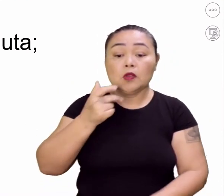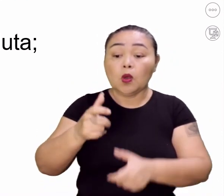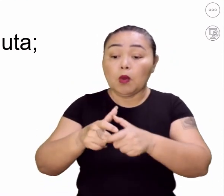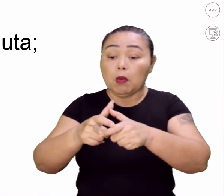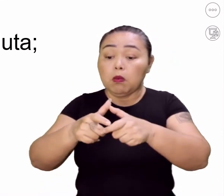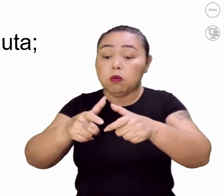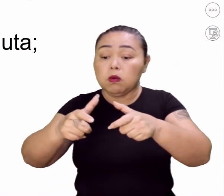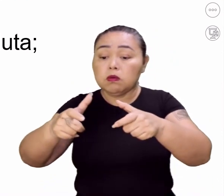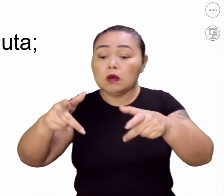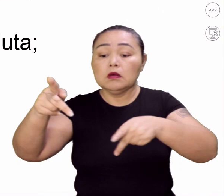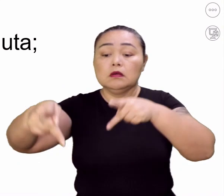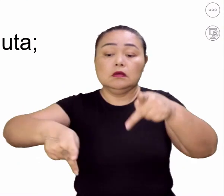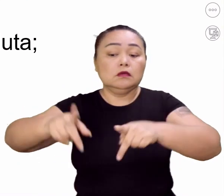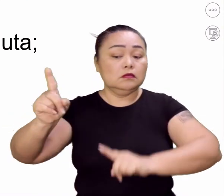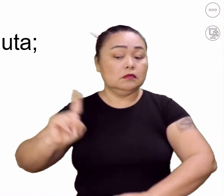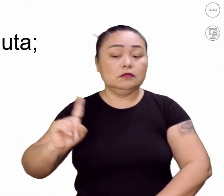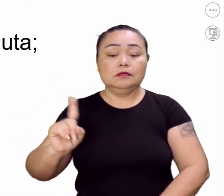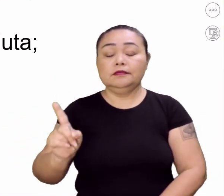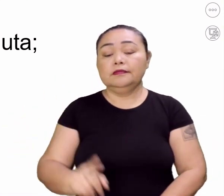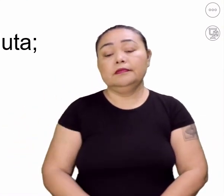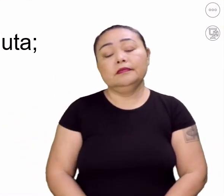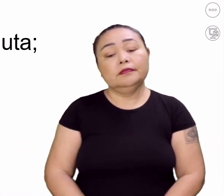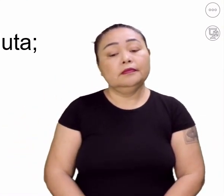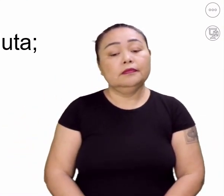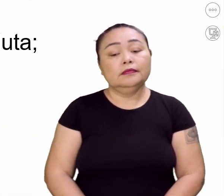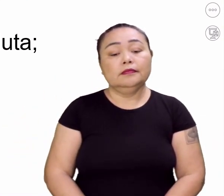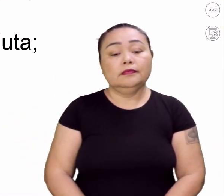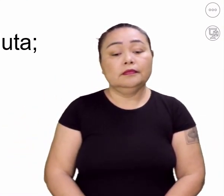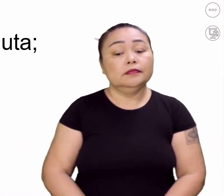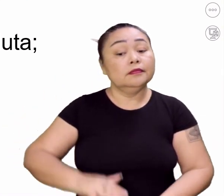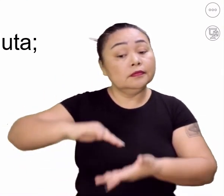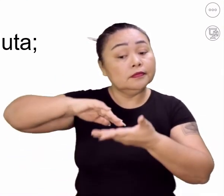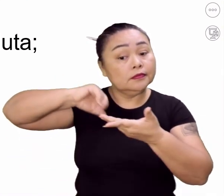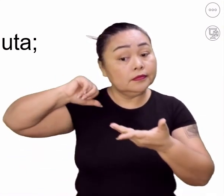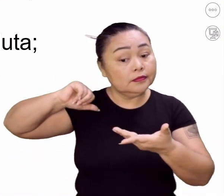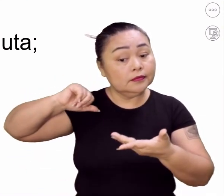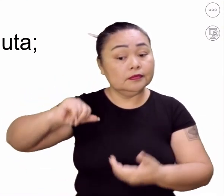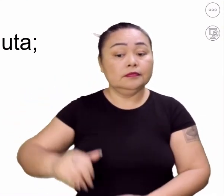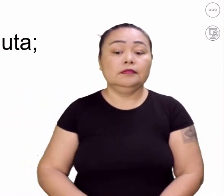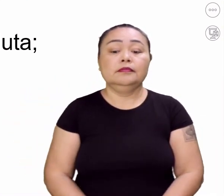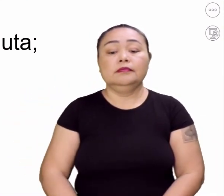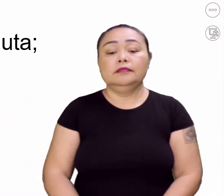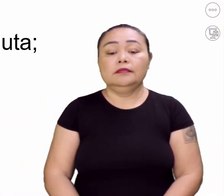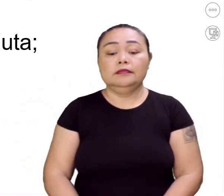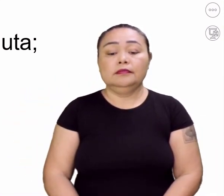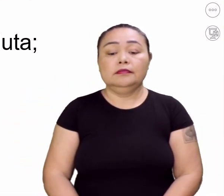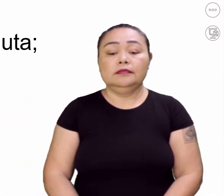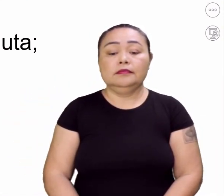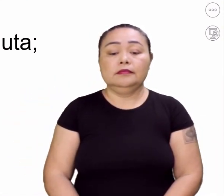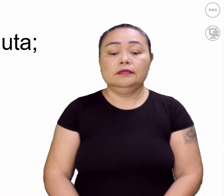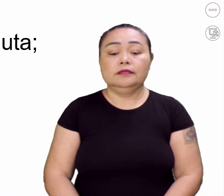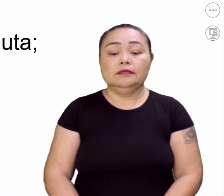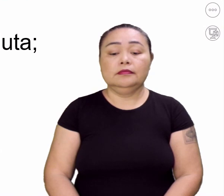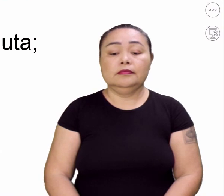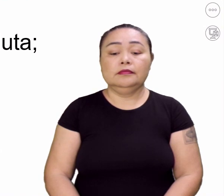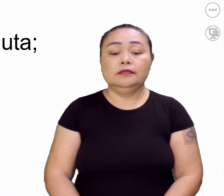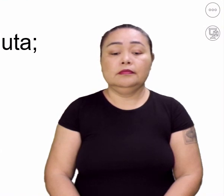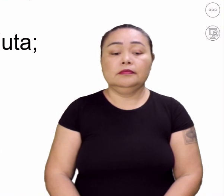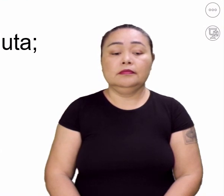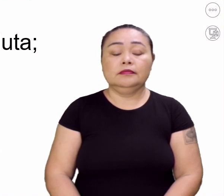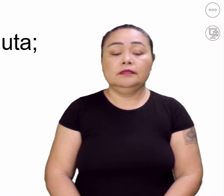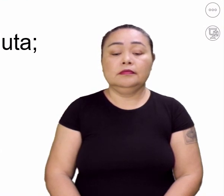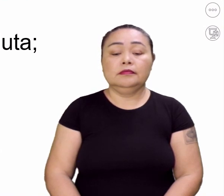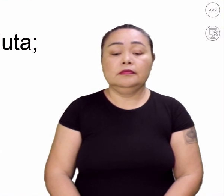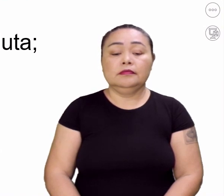superpovoamento? Não. Não. Olha, já morreu 2. Então, a gente